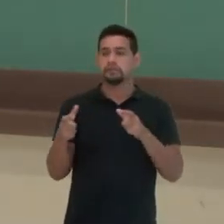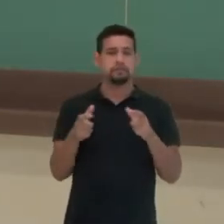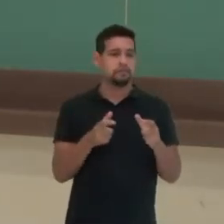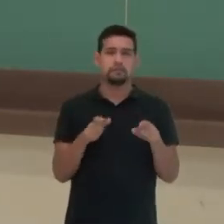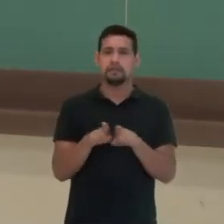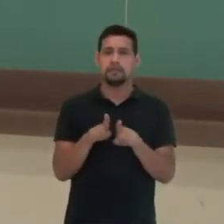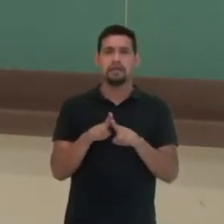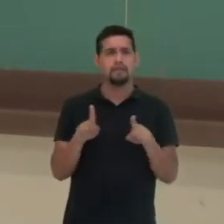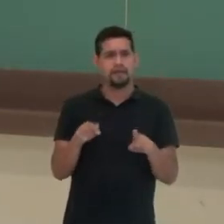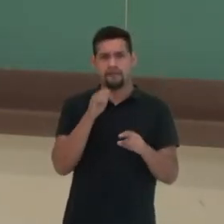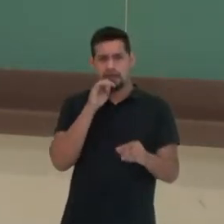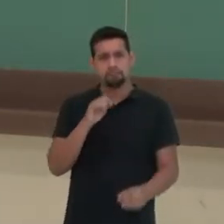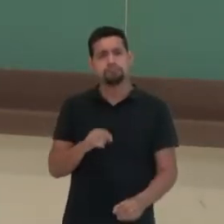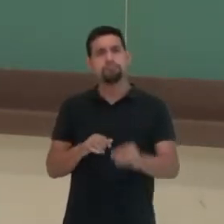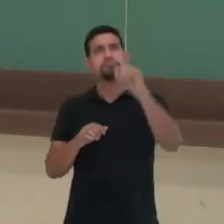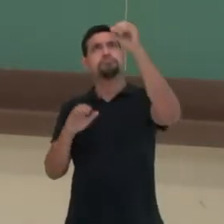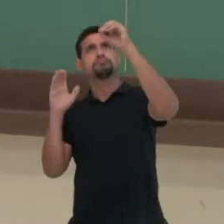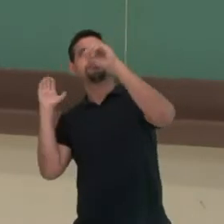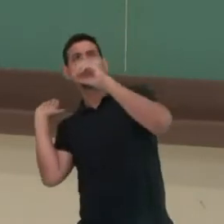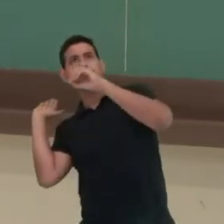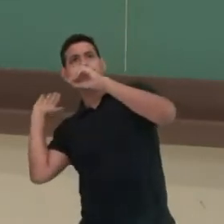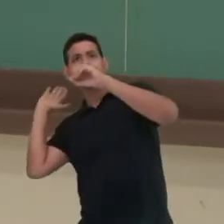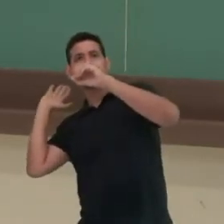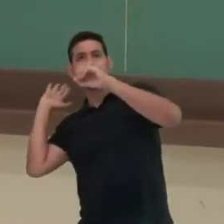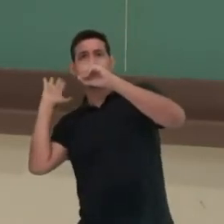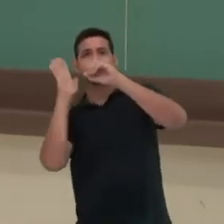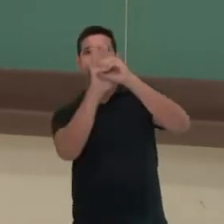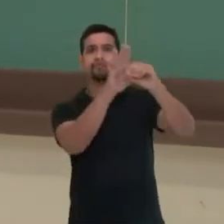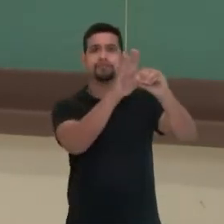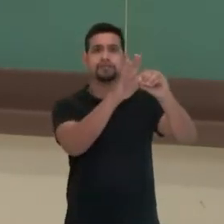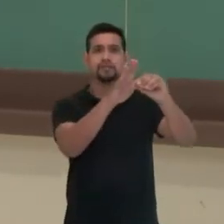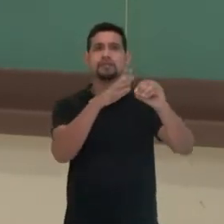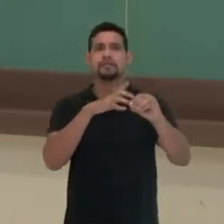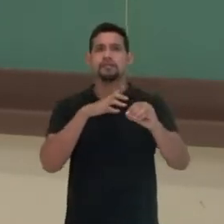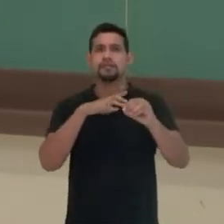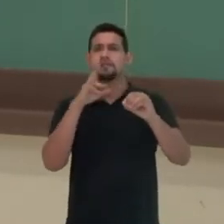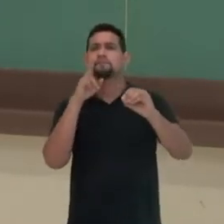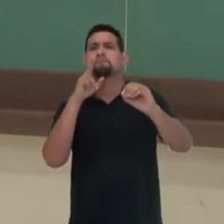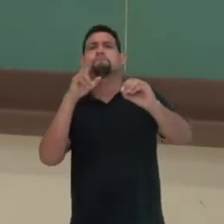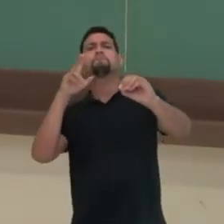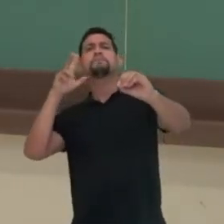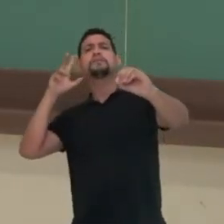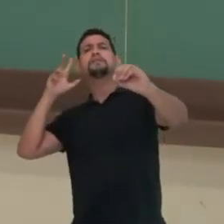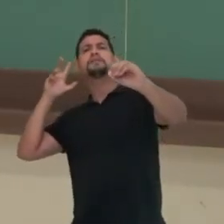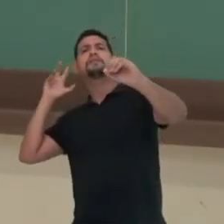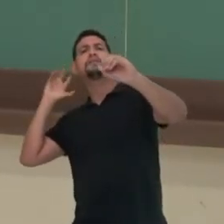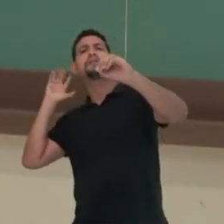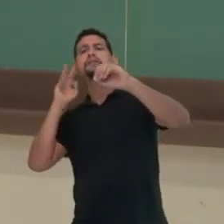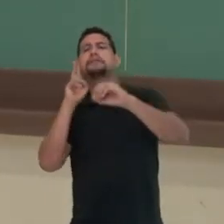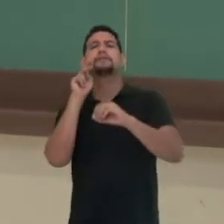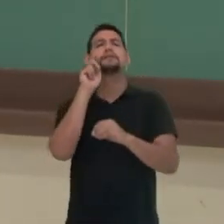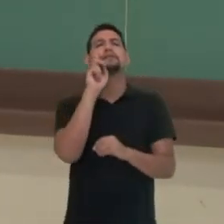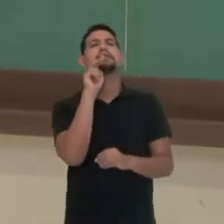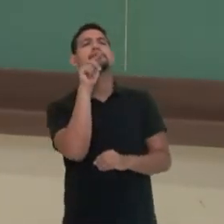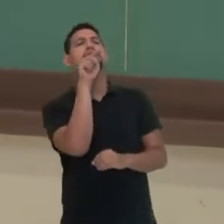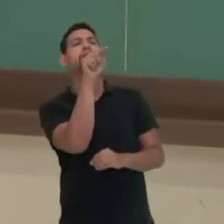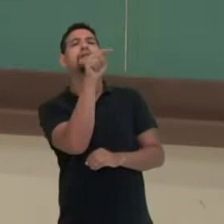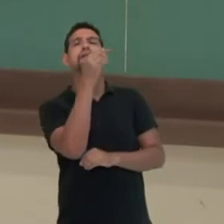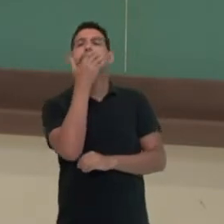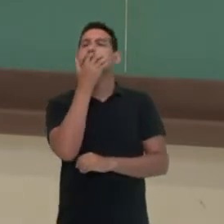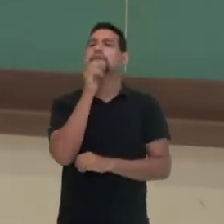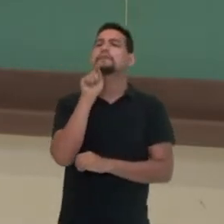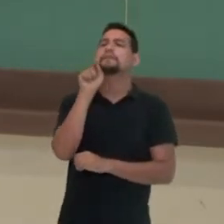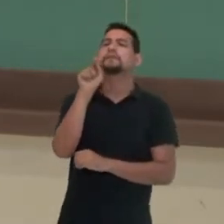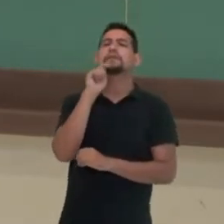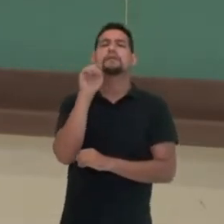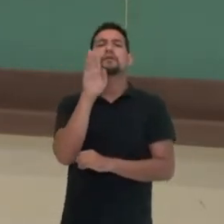ela lança a bola e ela já dá aquela sondada, né? Ela vai lançar esse objeto com a intensidade que